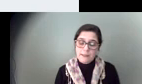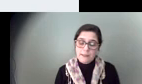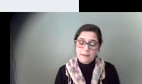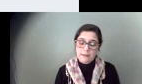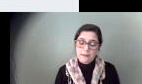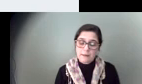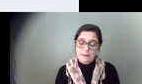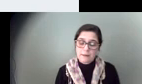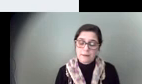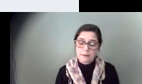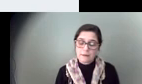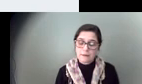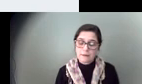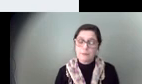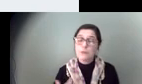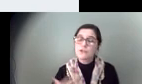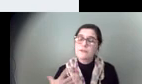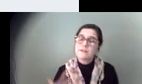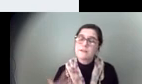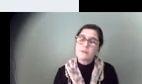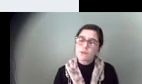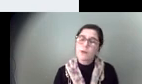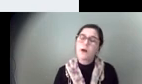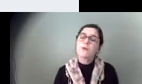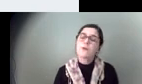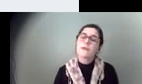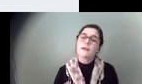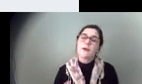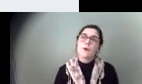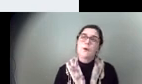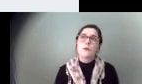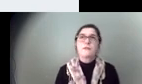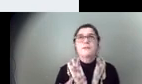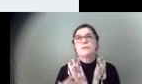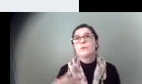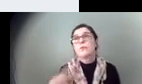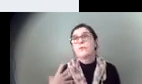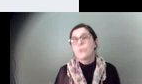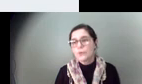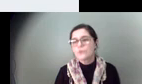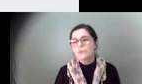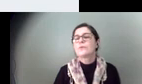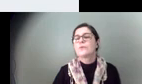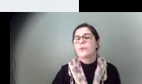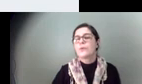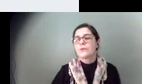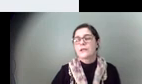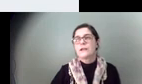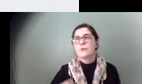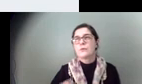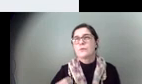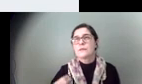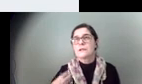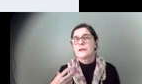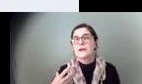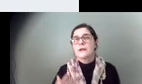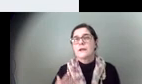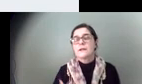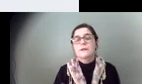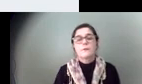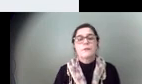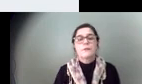uma certa motivação pessoal, né, ou até mesmo um conforto quando ouve aquela